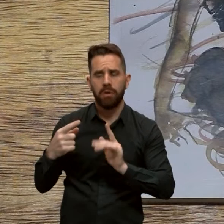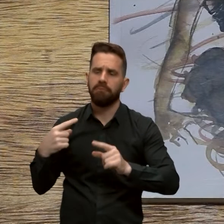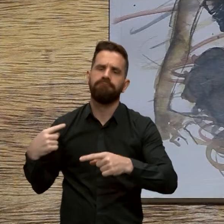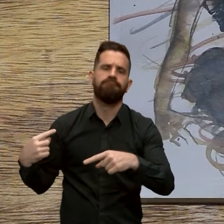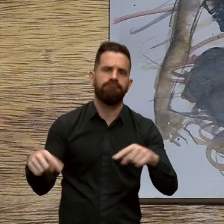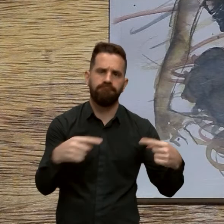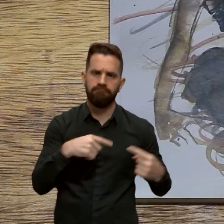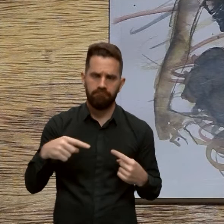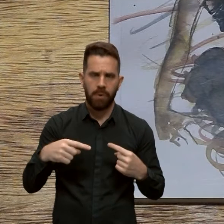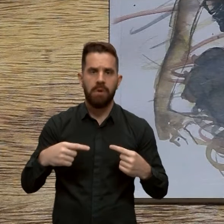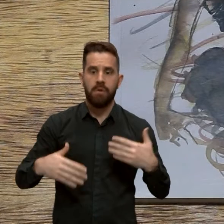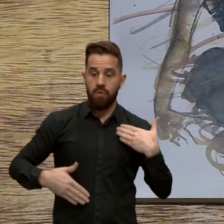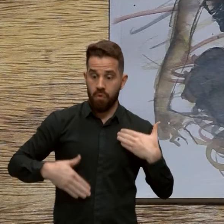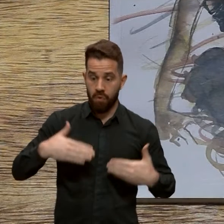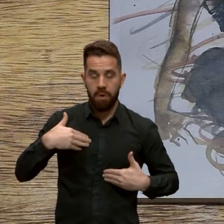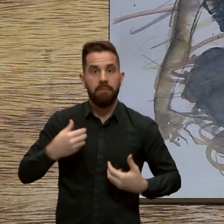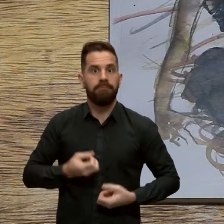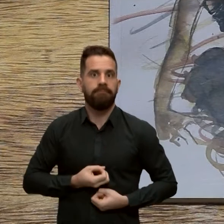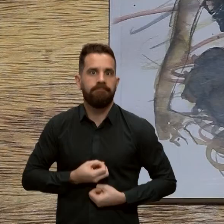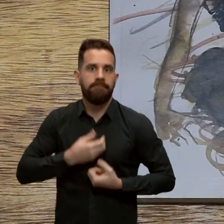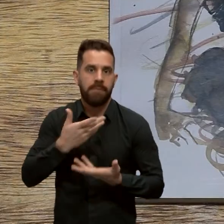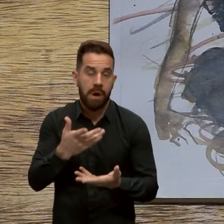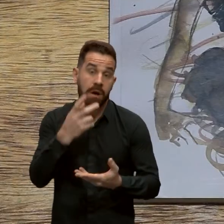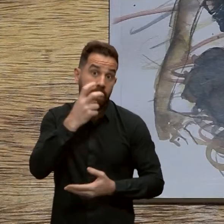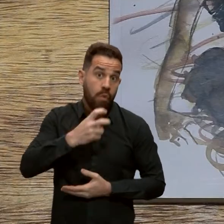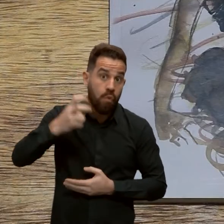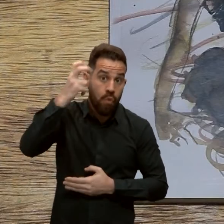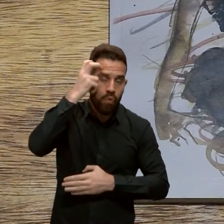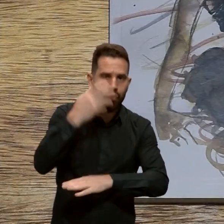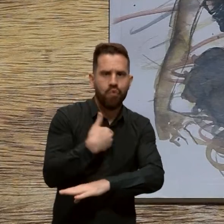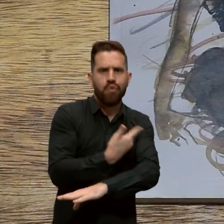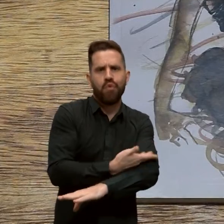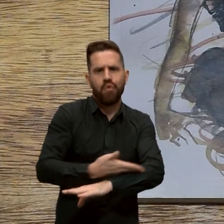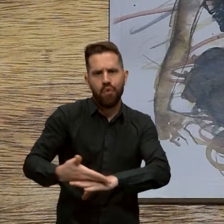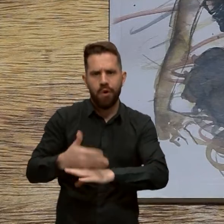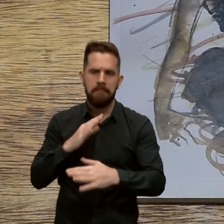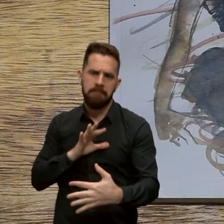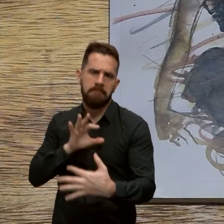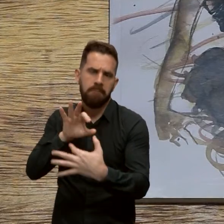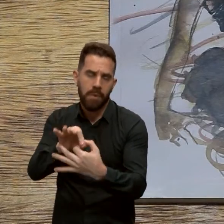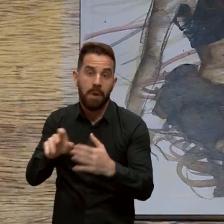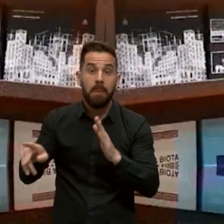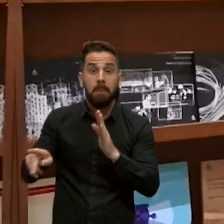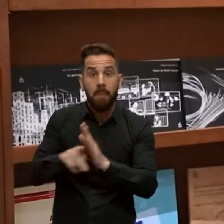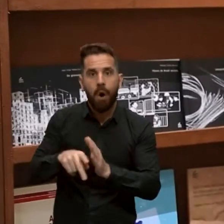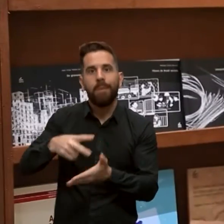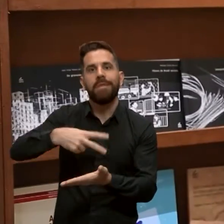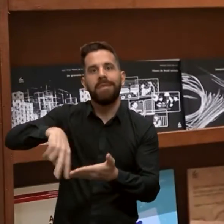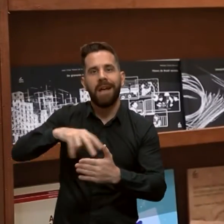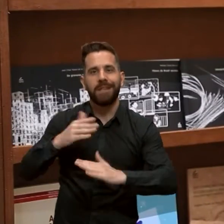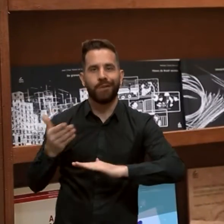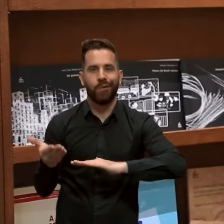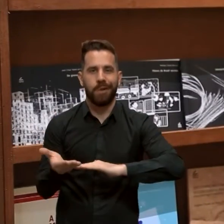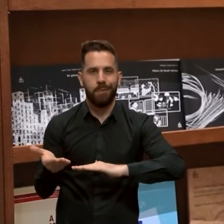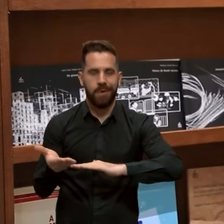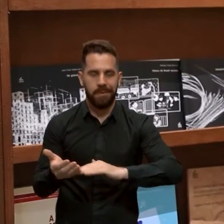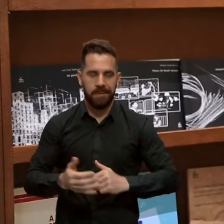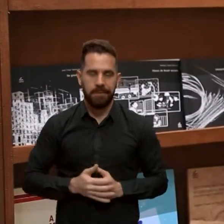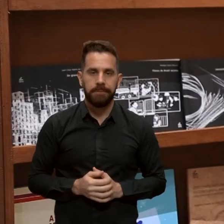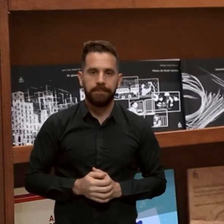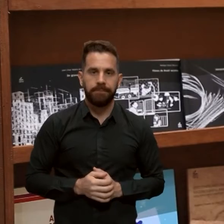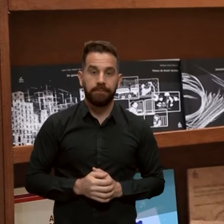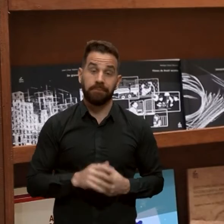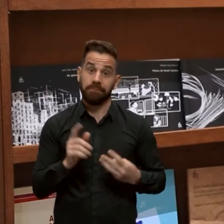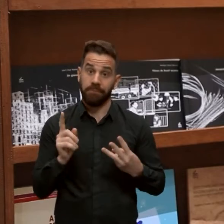elaborada por manifestações culturais fundidas a parâmetros da dança contemporânea. E para encerrar o quadro de